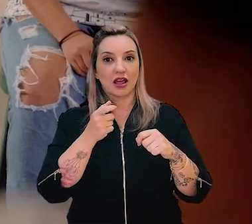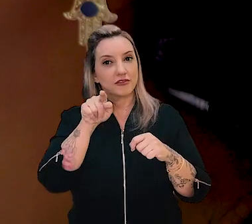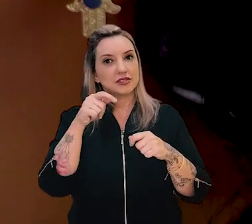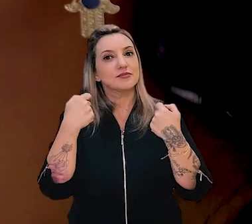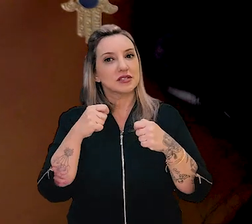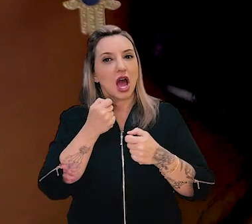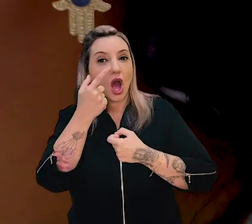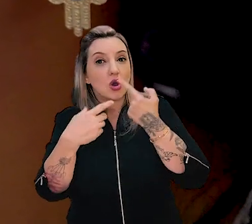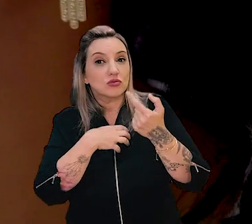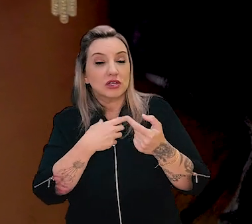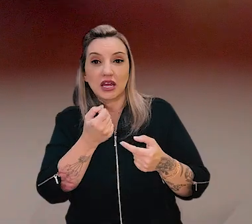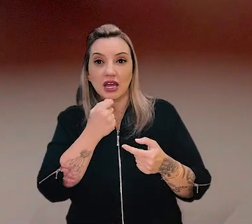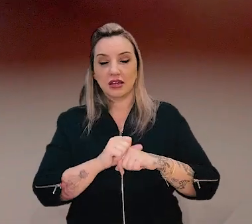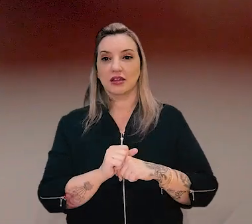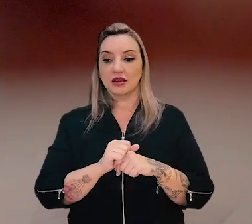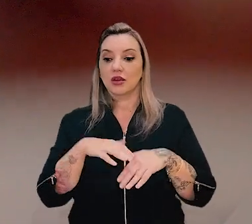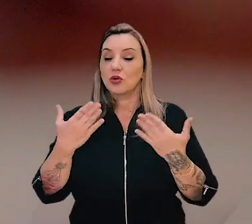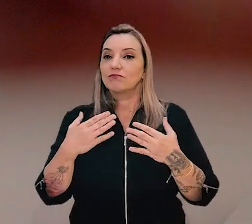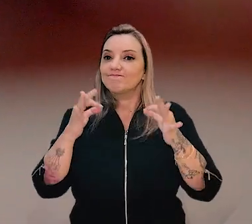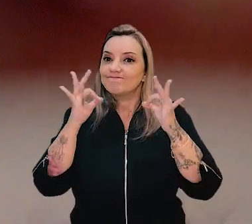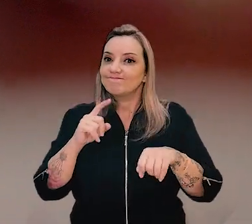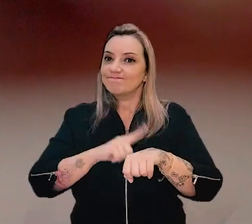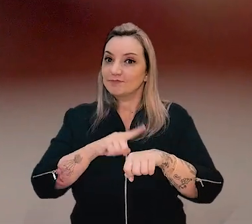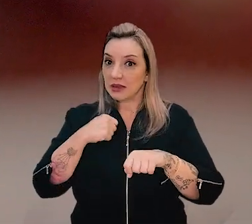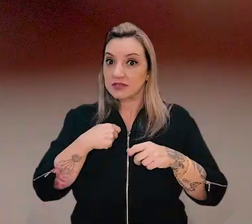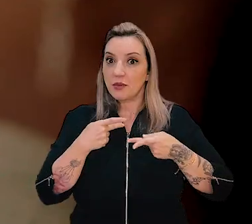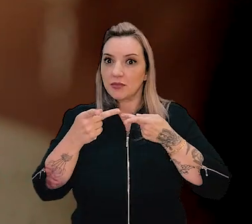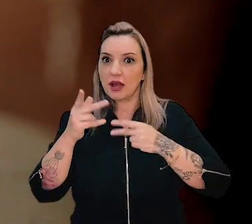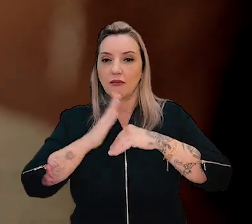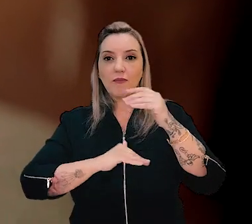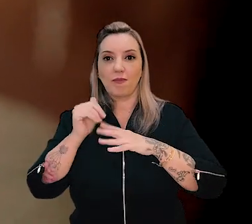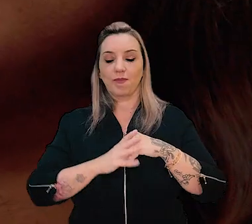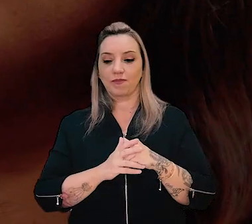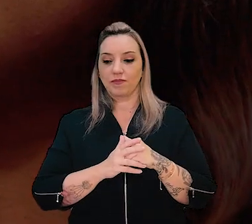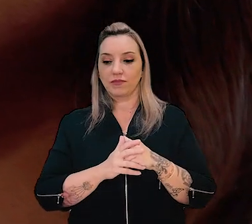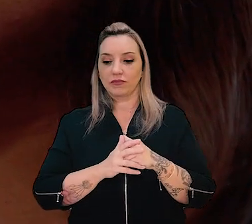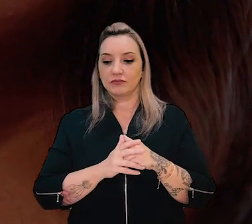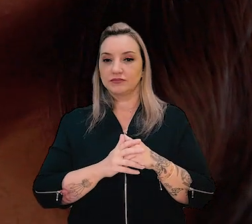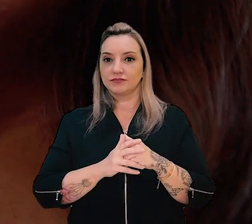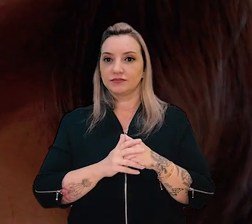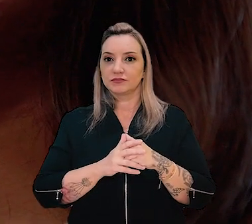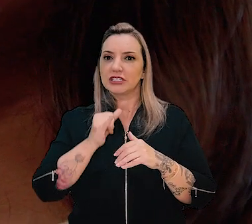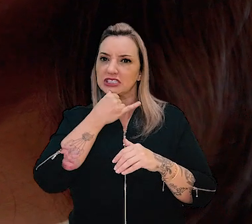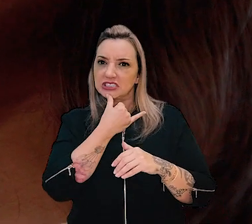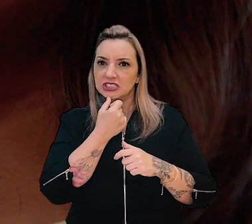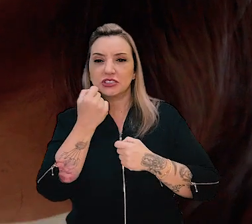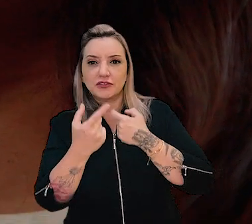de remédio. Qual é a hora que você fala assim, não, agora eu tenho que procurar um profissional? Ficar triste hora ou outra é